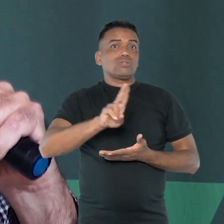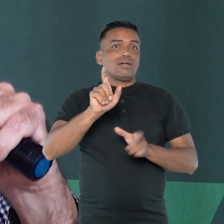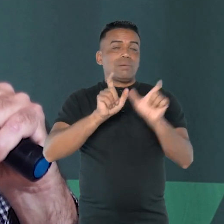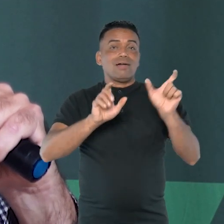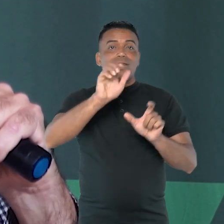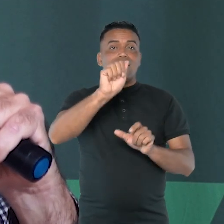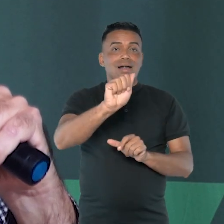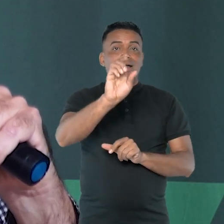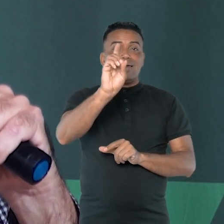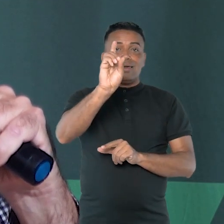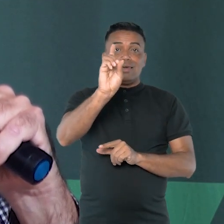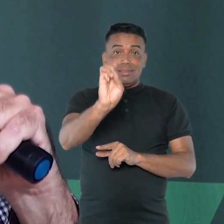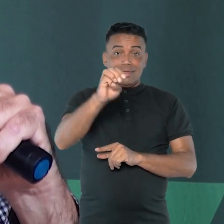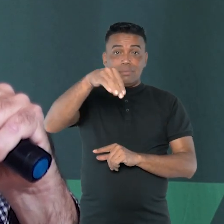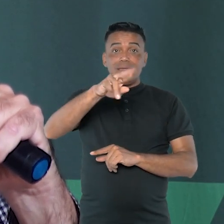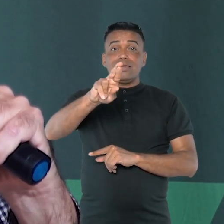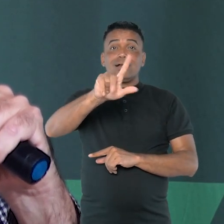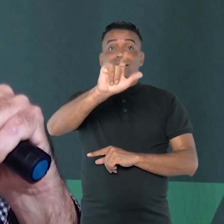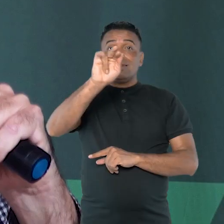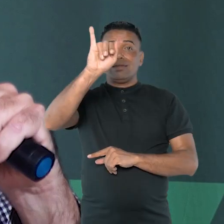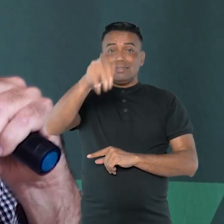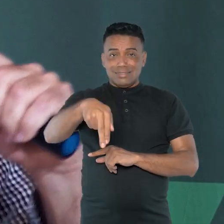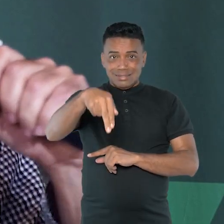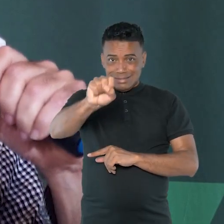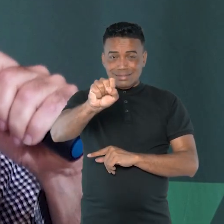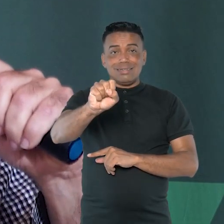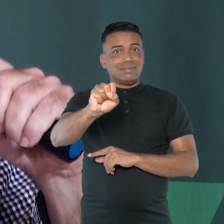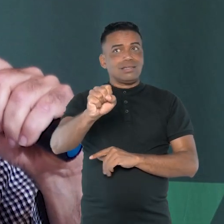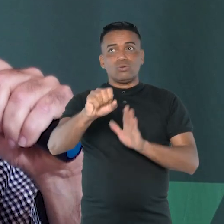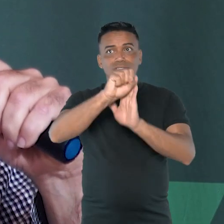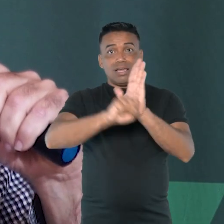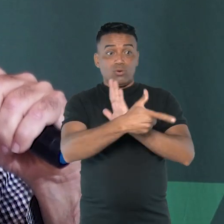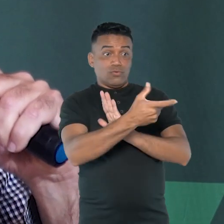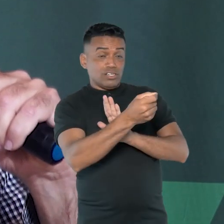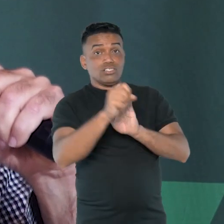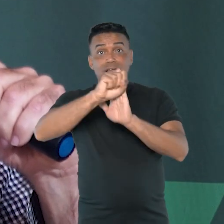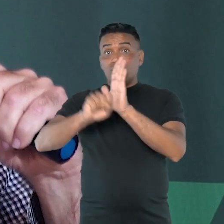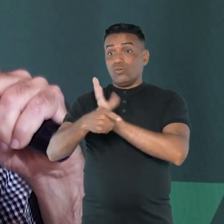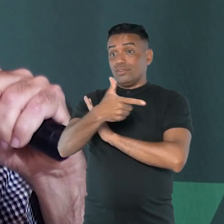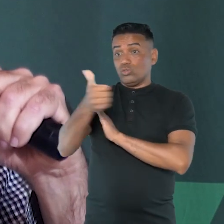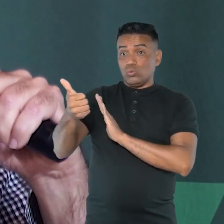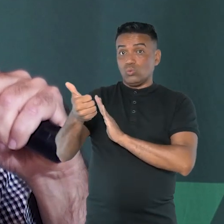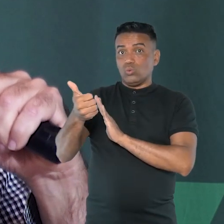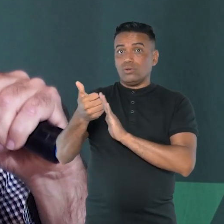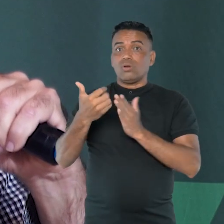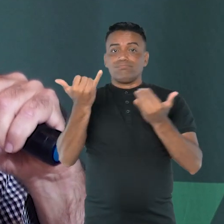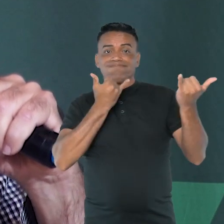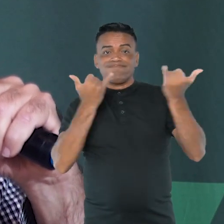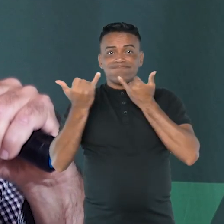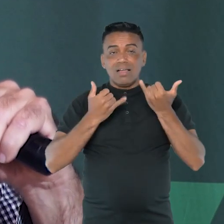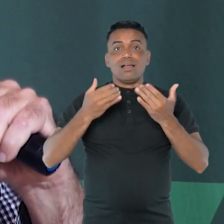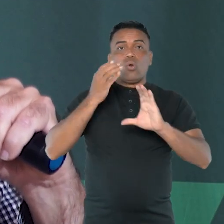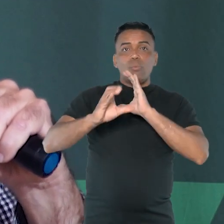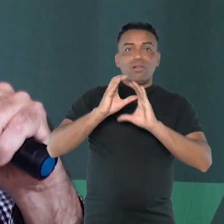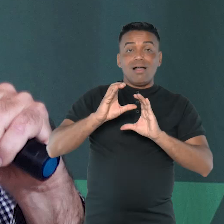palavras do Ademir Lins do século XX que essas palavras ecoem no século XXI. Eu acho que ele tem muito a dizer para a gente, lá do século